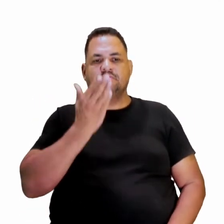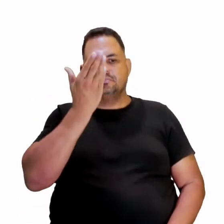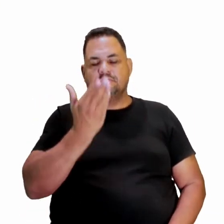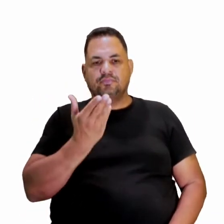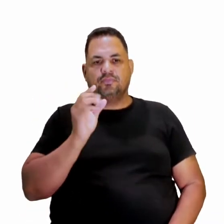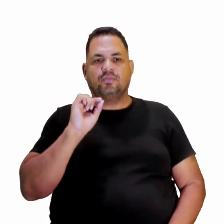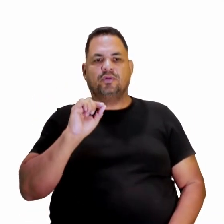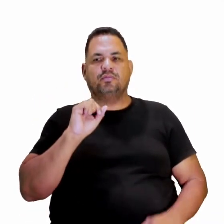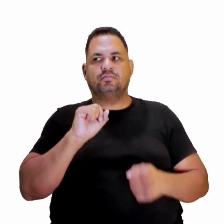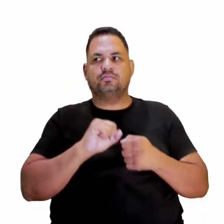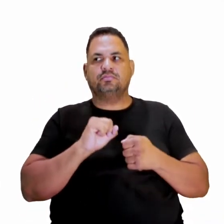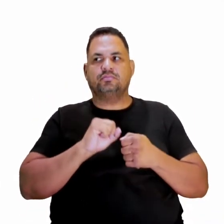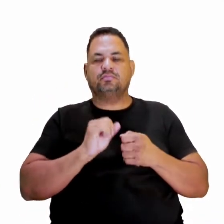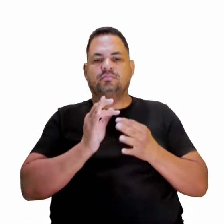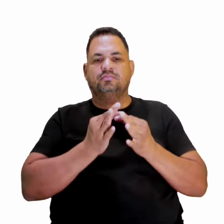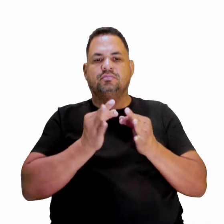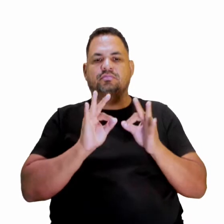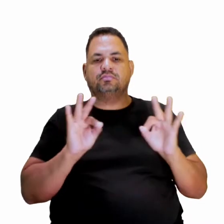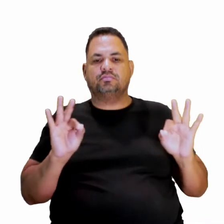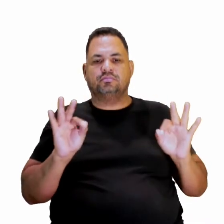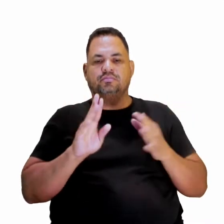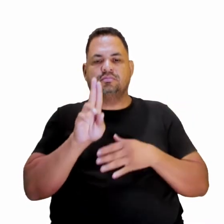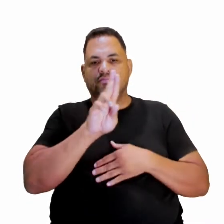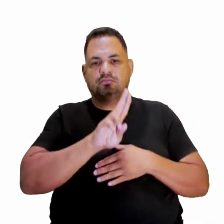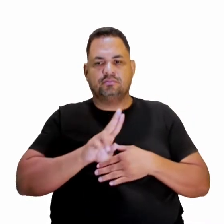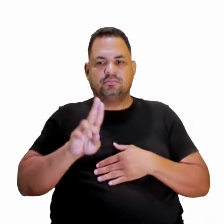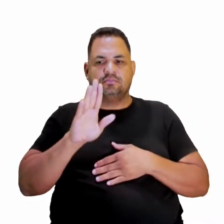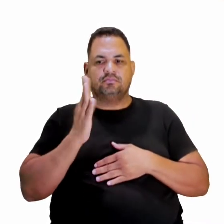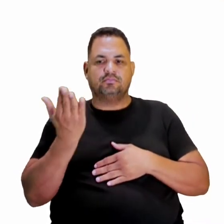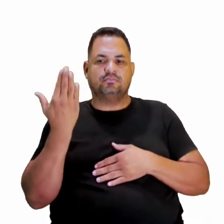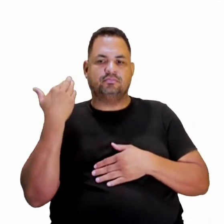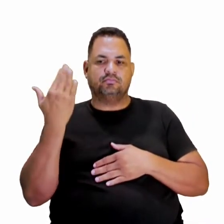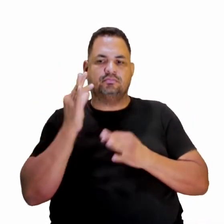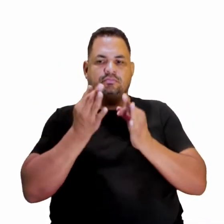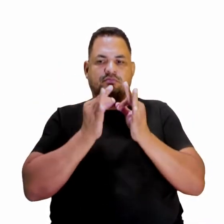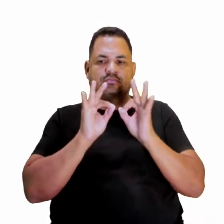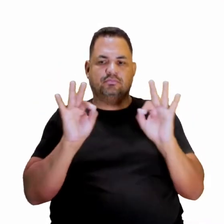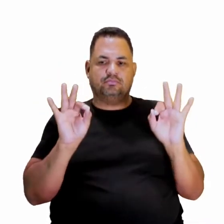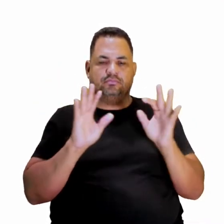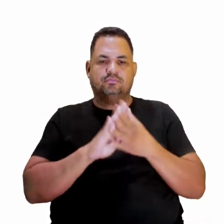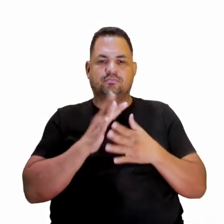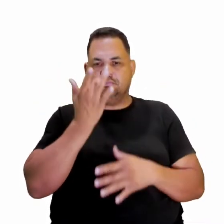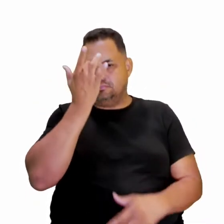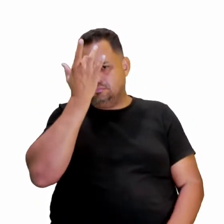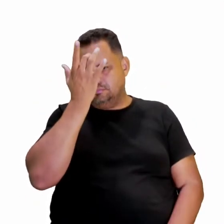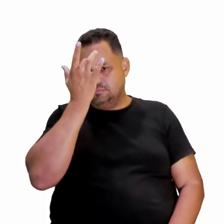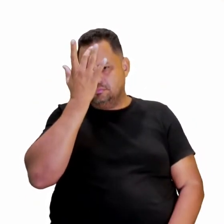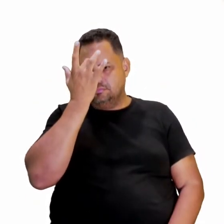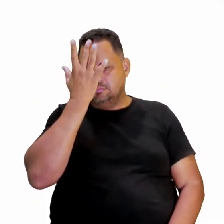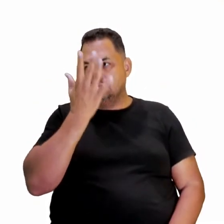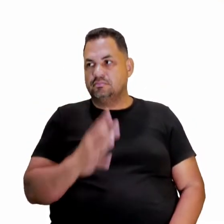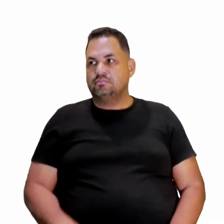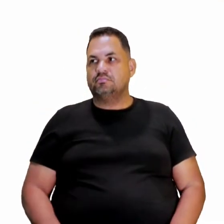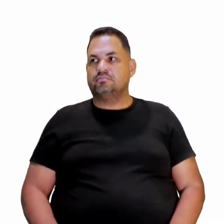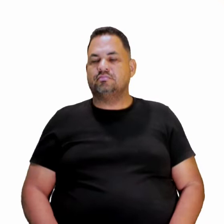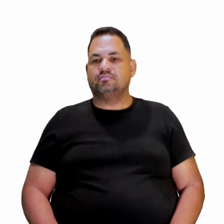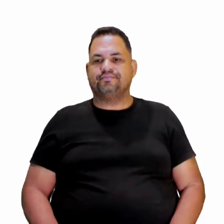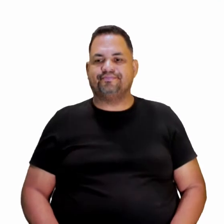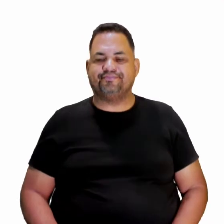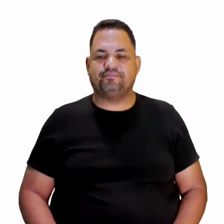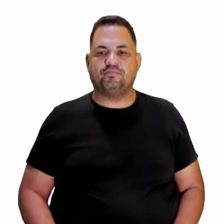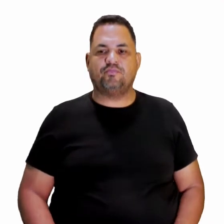faz para fazer frases negativas usando o passado simples? Muito, muito fácil.